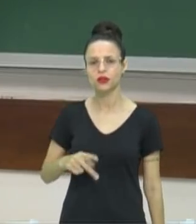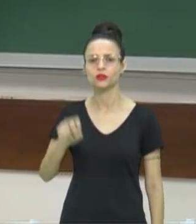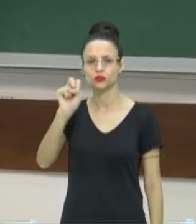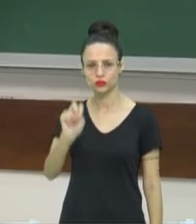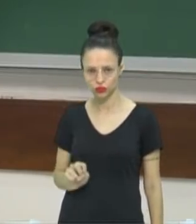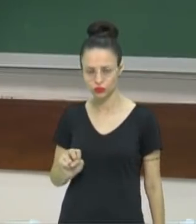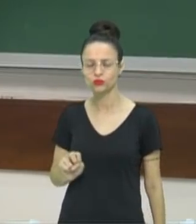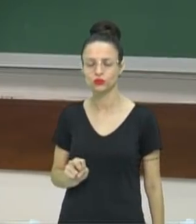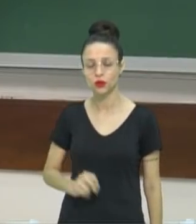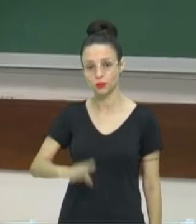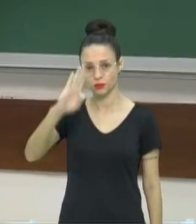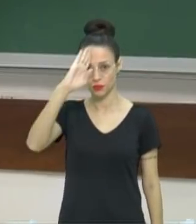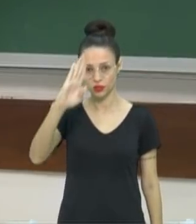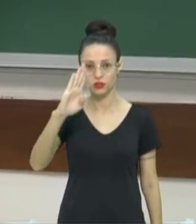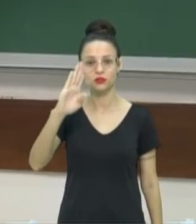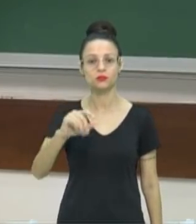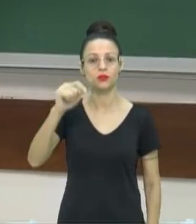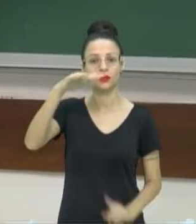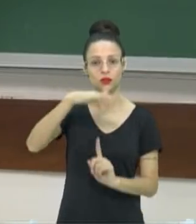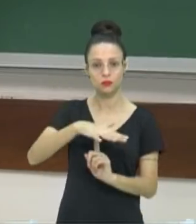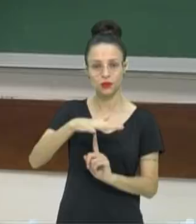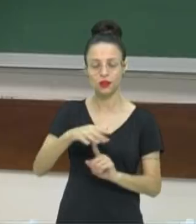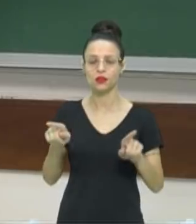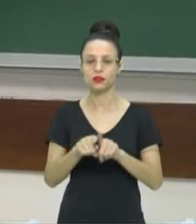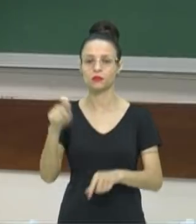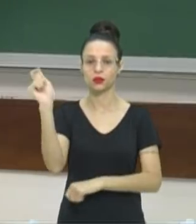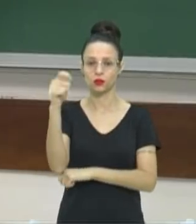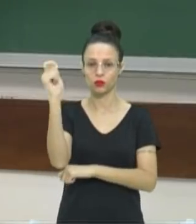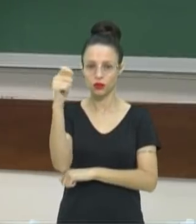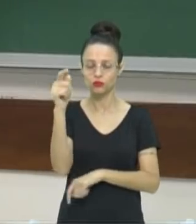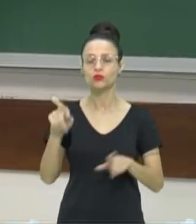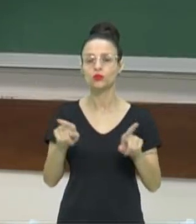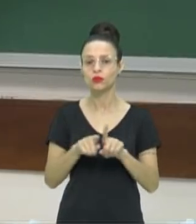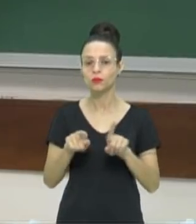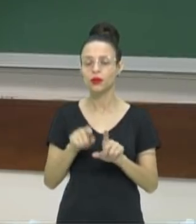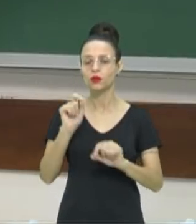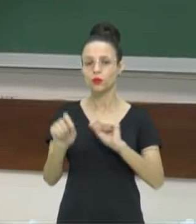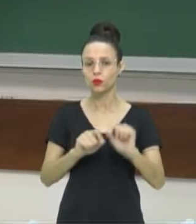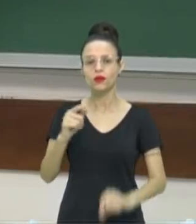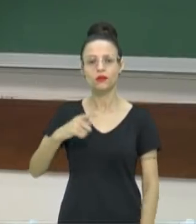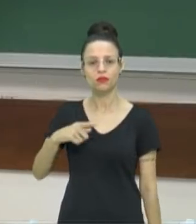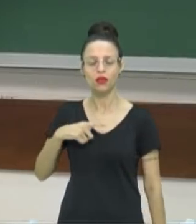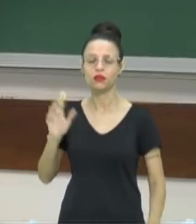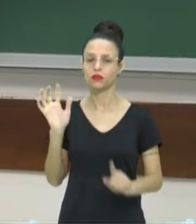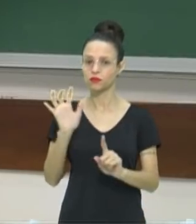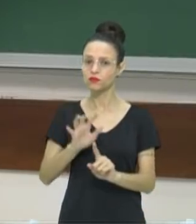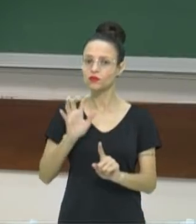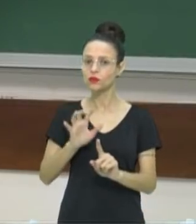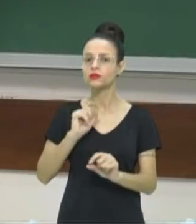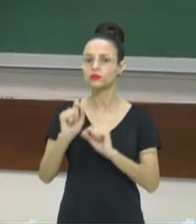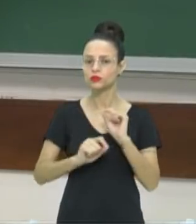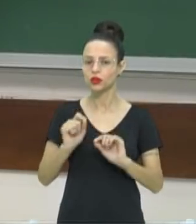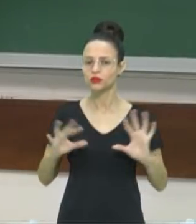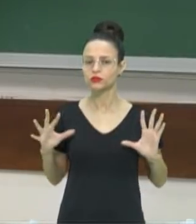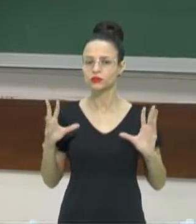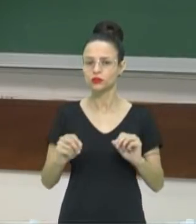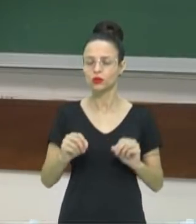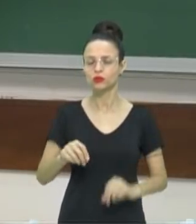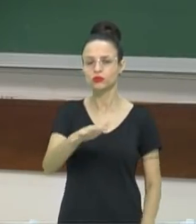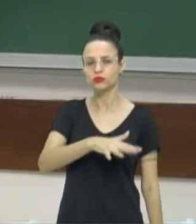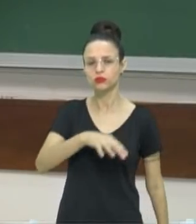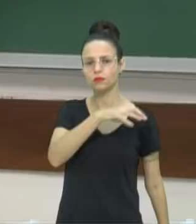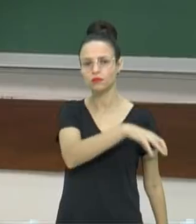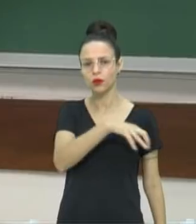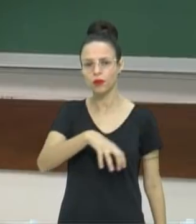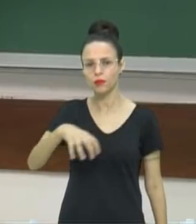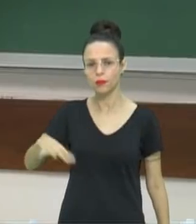região sul, principalmente no estado do Paraná e no Rio Grande do Sul. Então, nós vamos ter ali essa influência, né, de todas as atividades